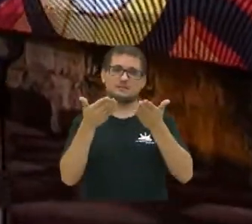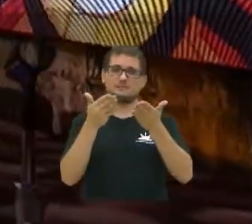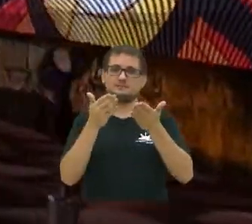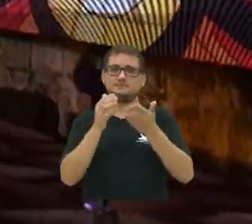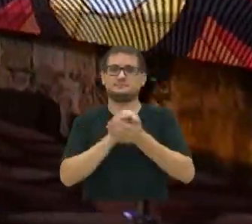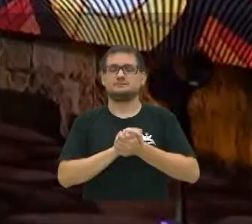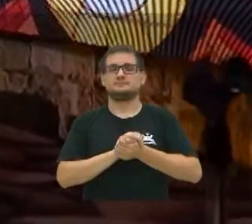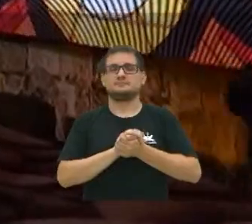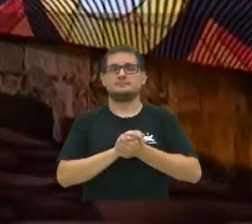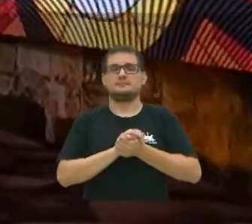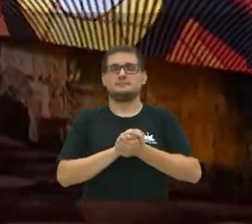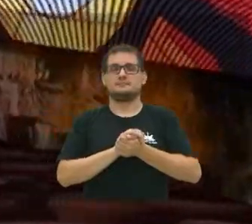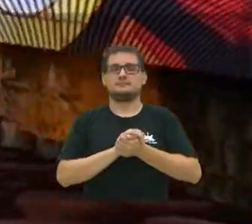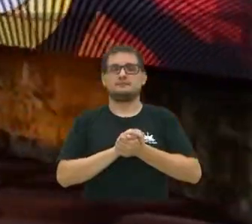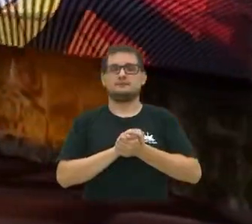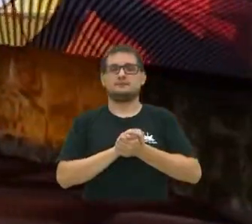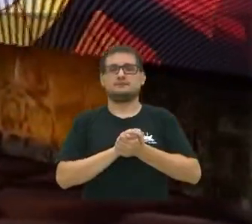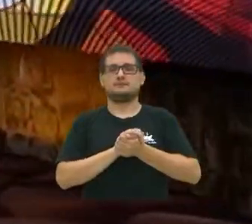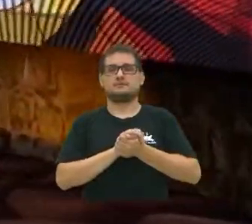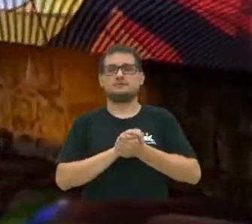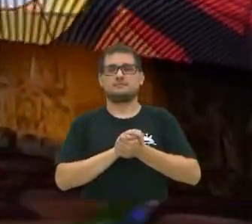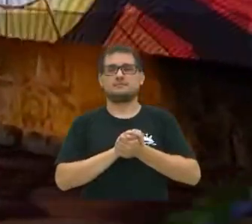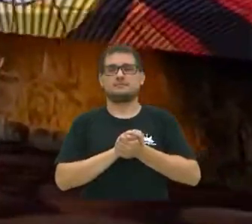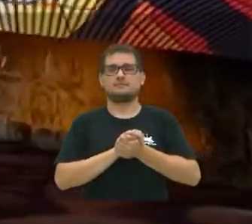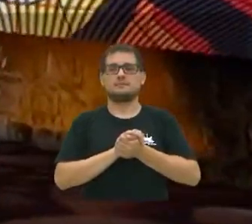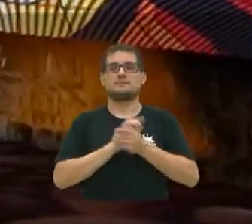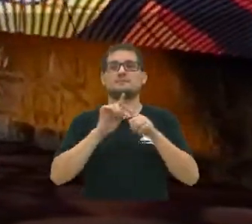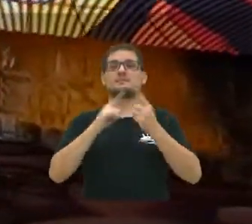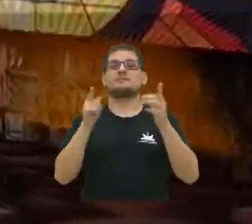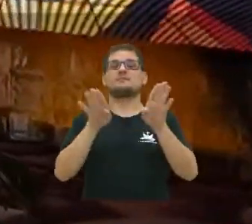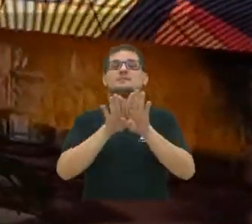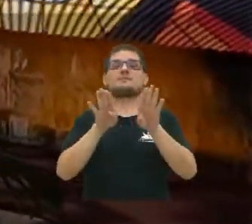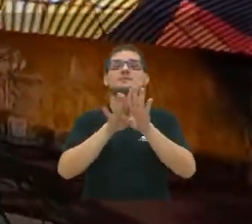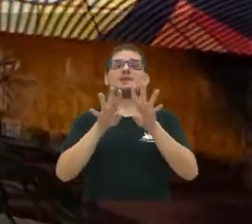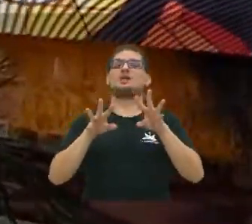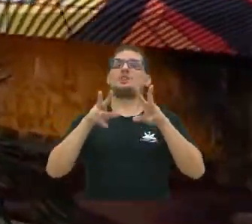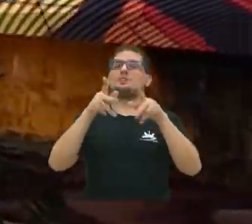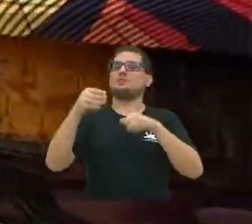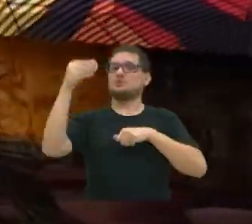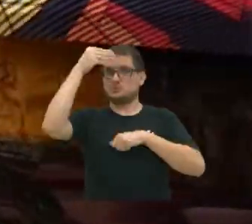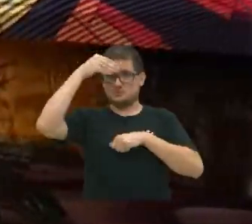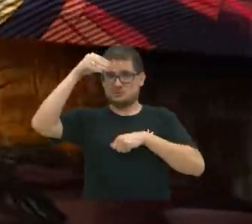Mas é claro, todo batismo tem renúncia.